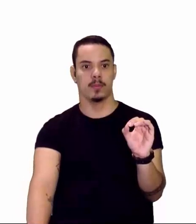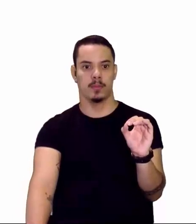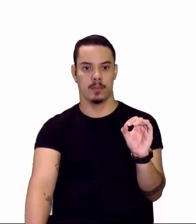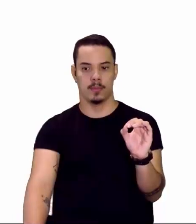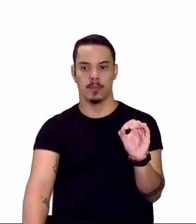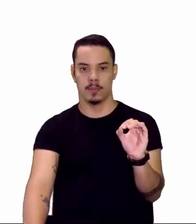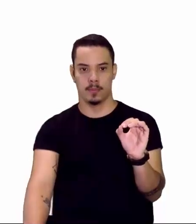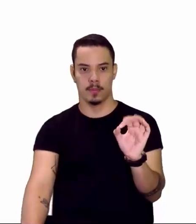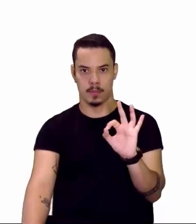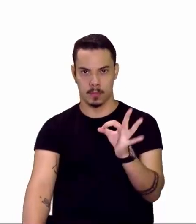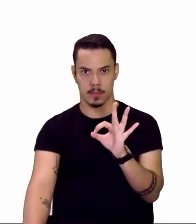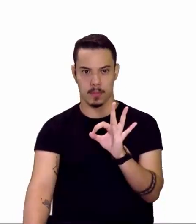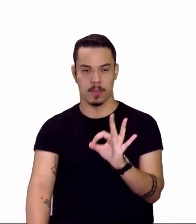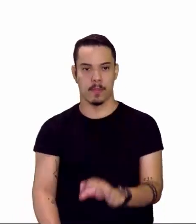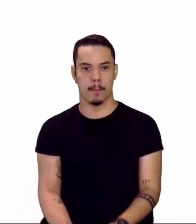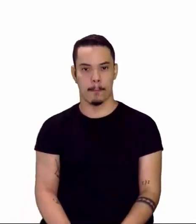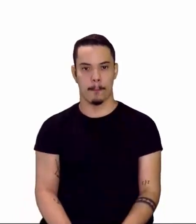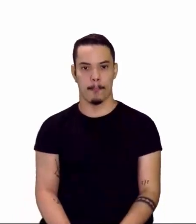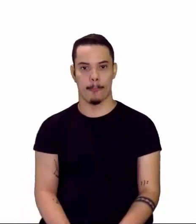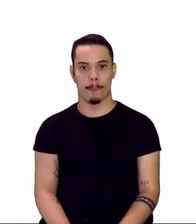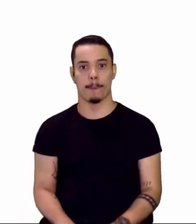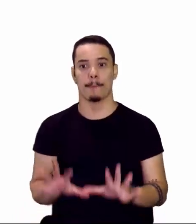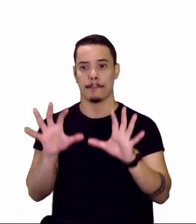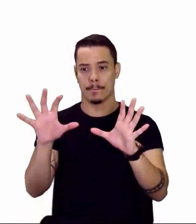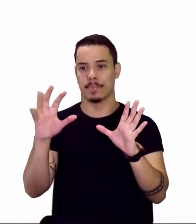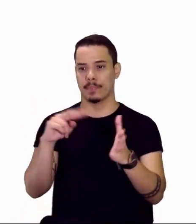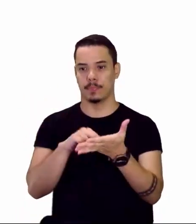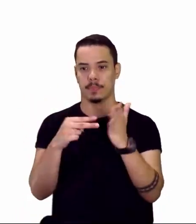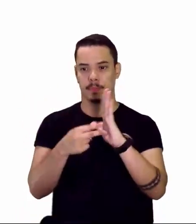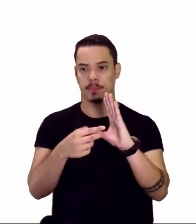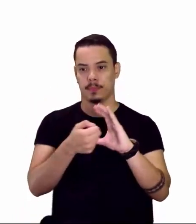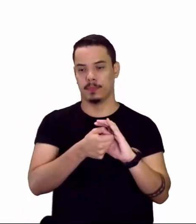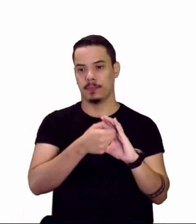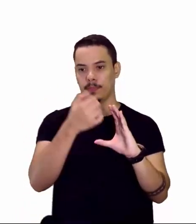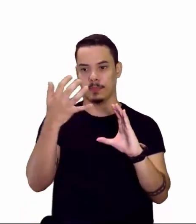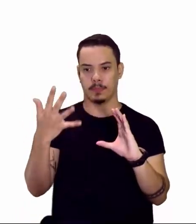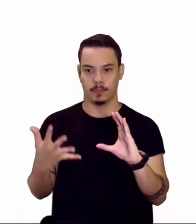expansão. Tudo bem? E aí, caracterizamos aqui